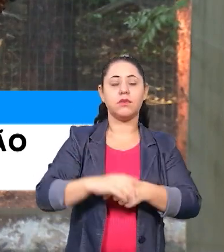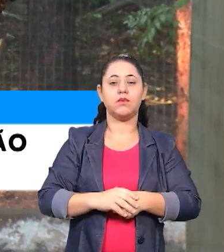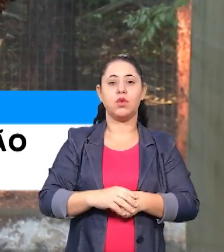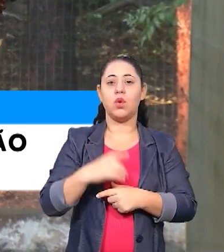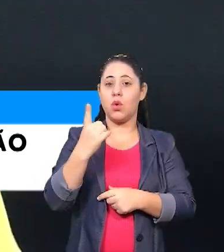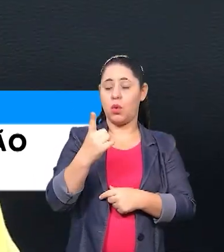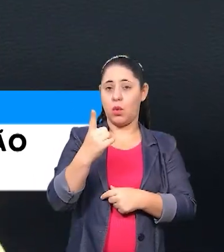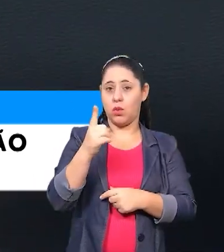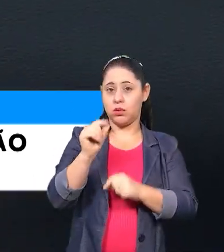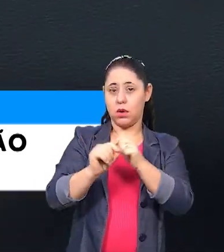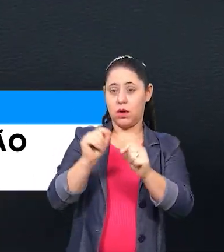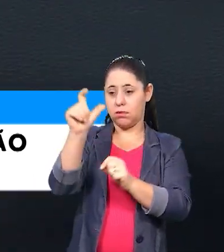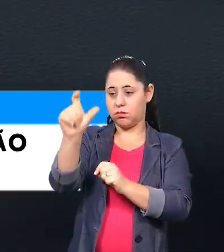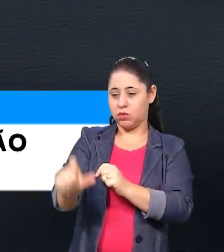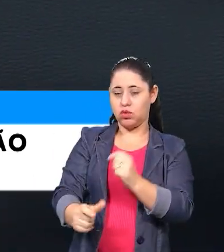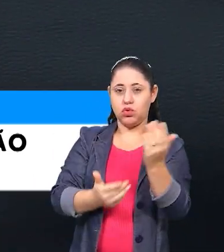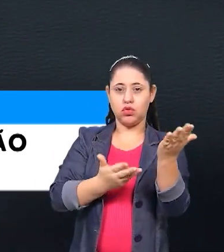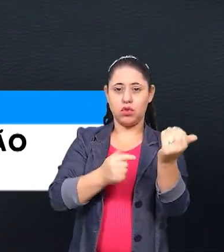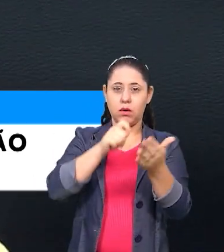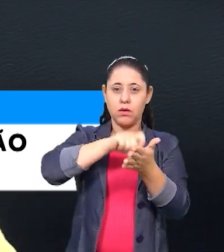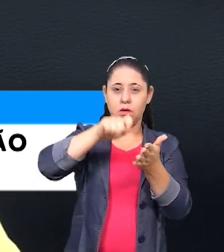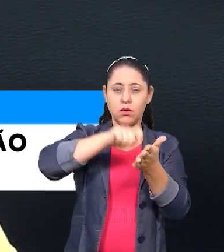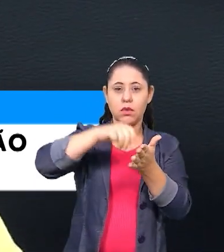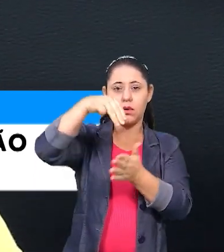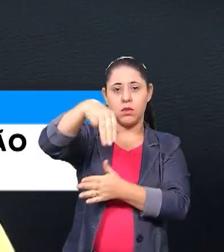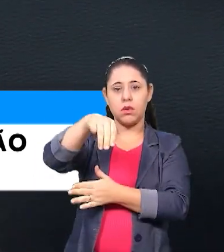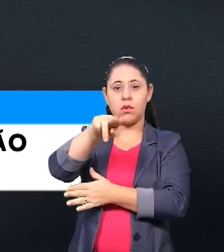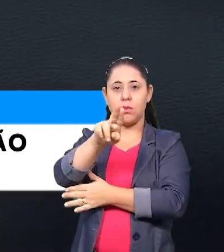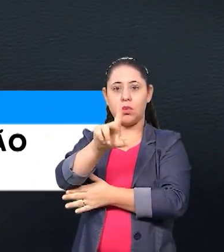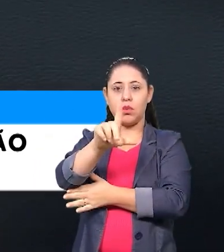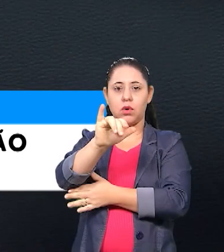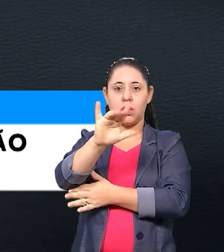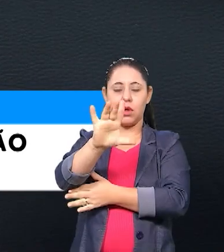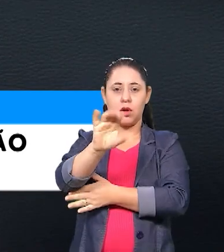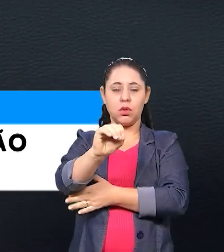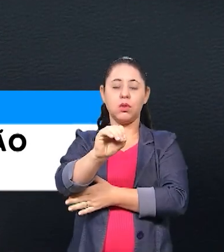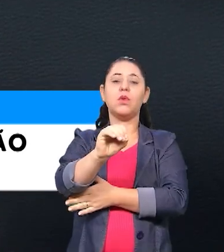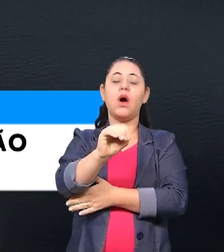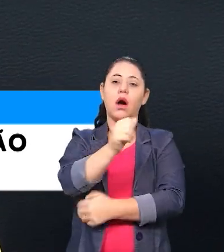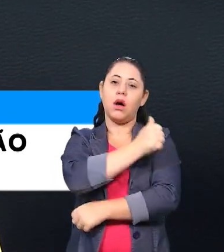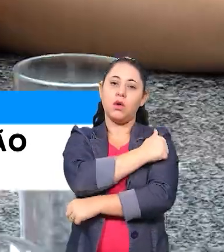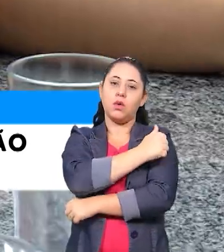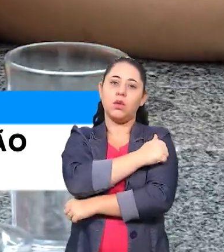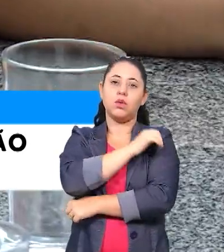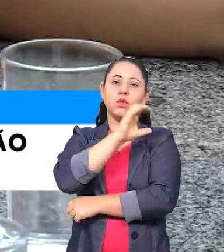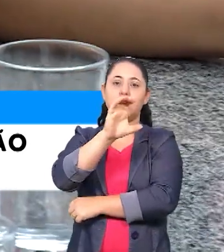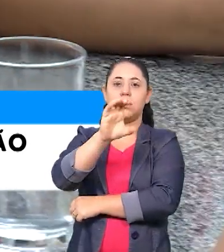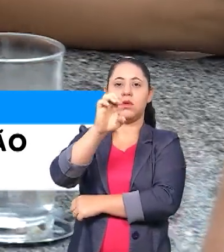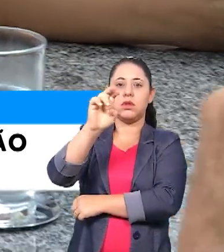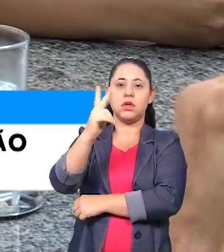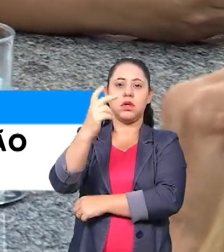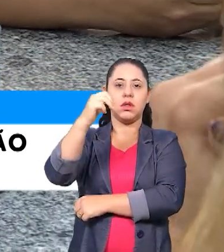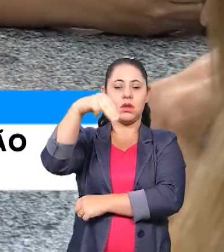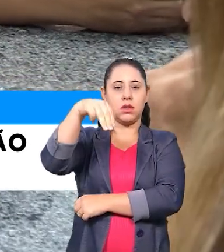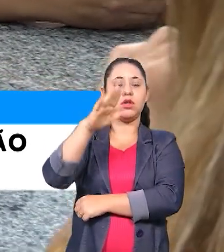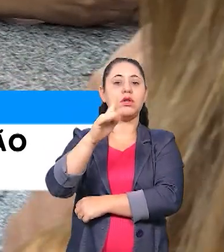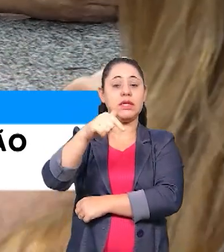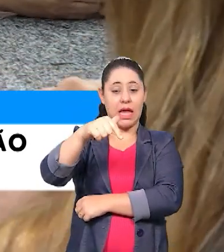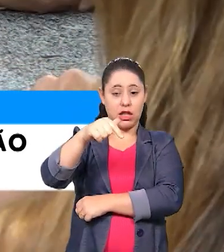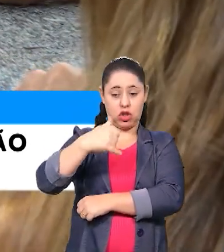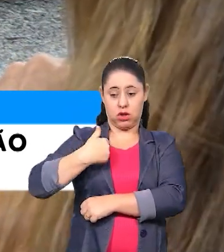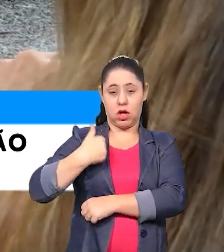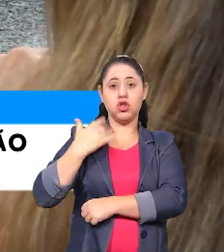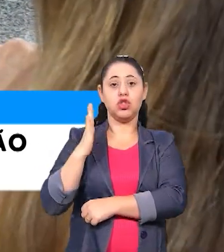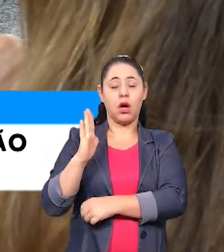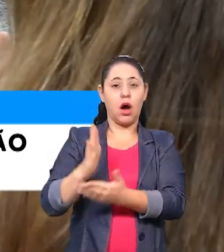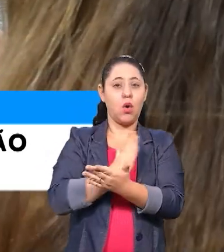aconteçam. Um dos beneficiados pela iniciativa será o jovem escritor Murilo Reginou, aluno do CEAM e que com apenas